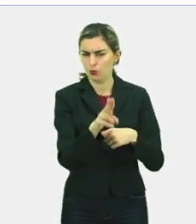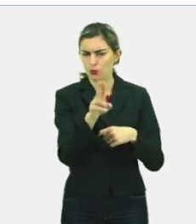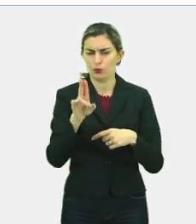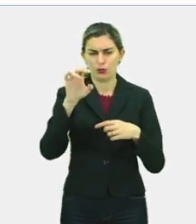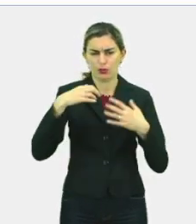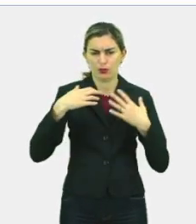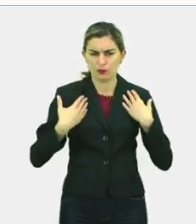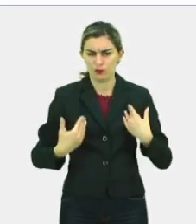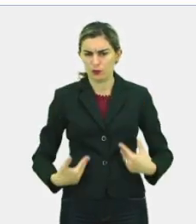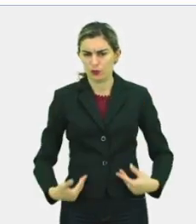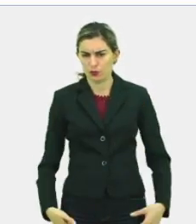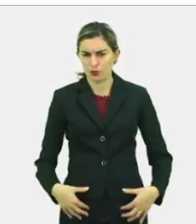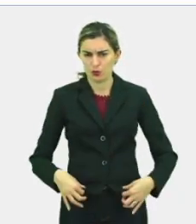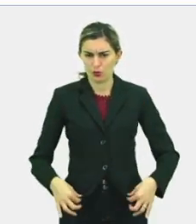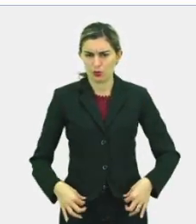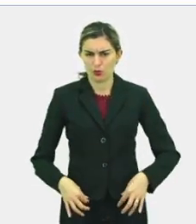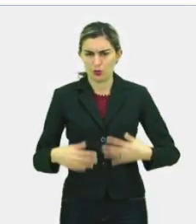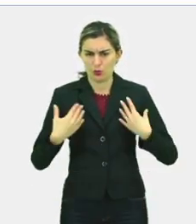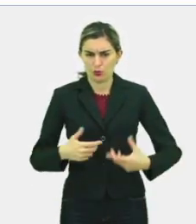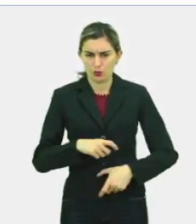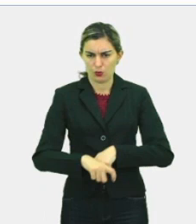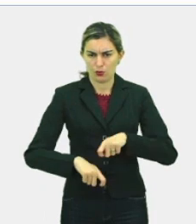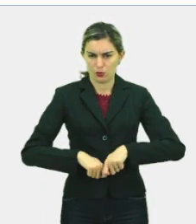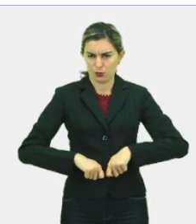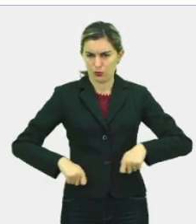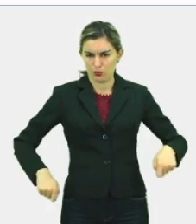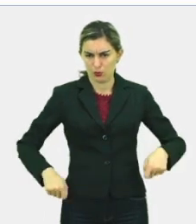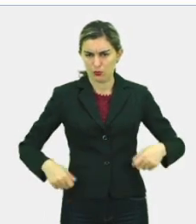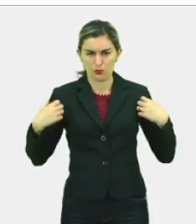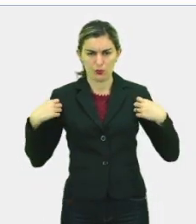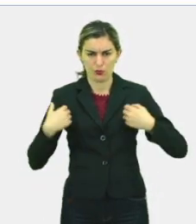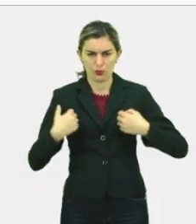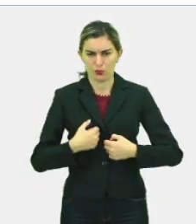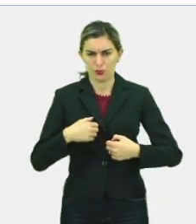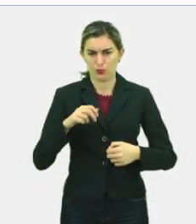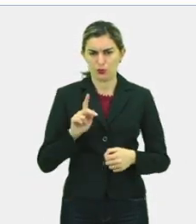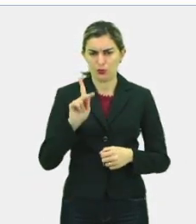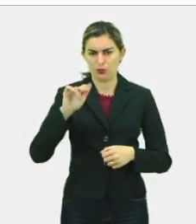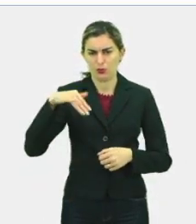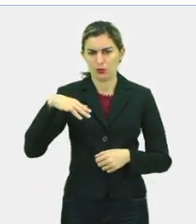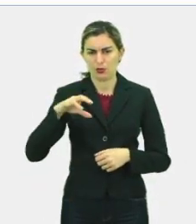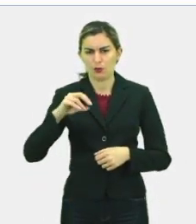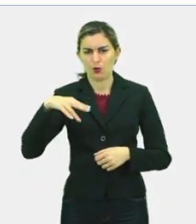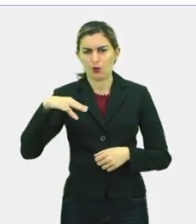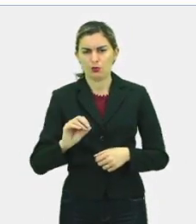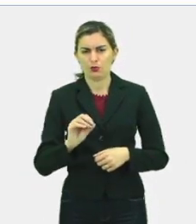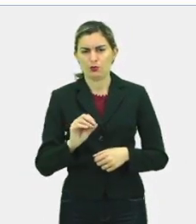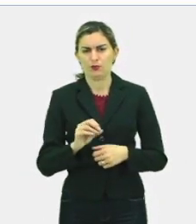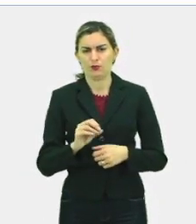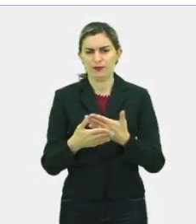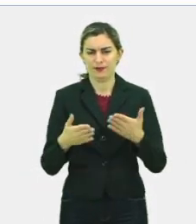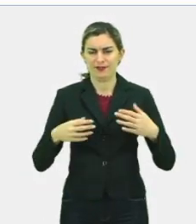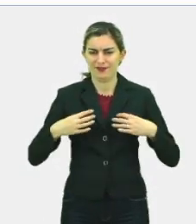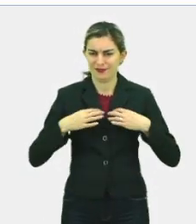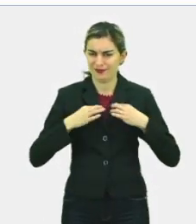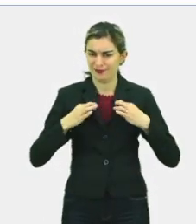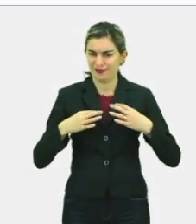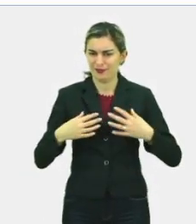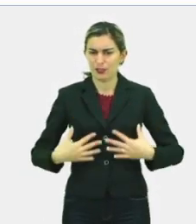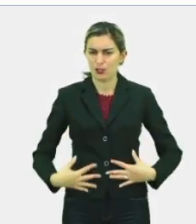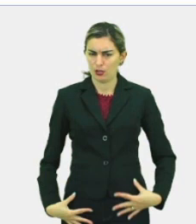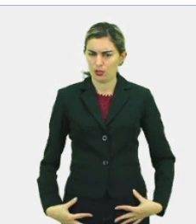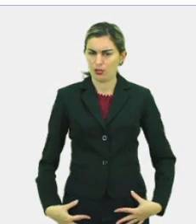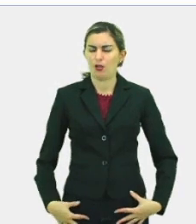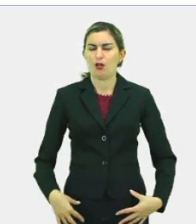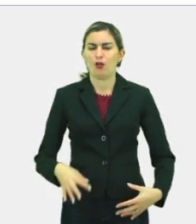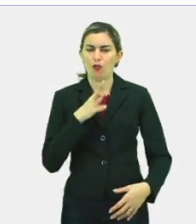a indumentária, que é o judogi, né? Ou kimono. Judogi é a palavra mais conhecida pelos seus praticantes.